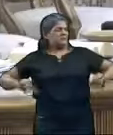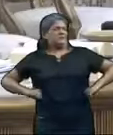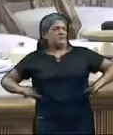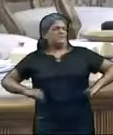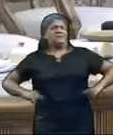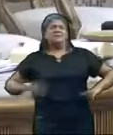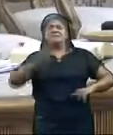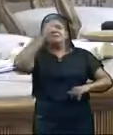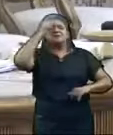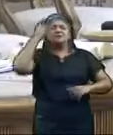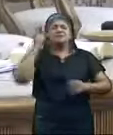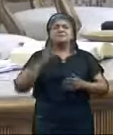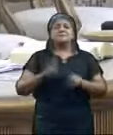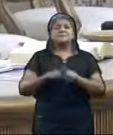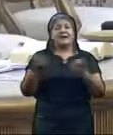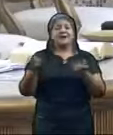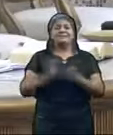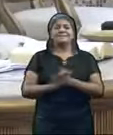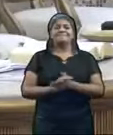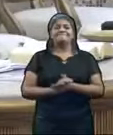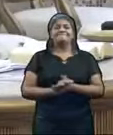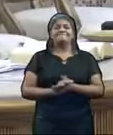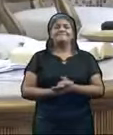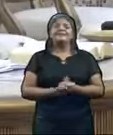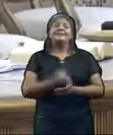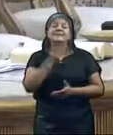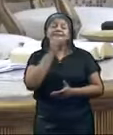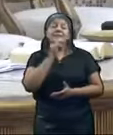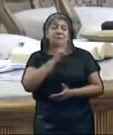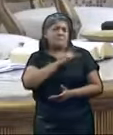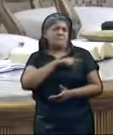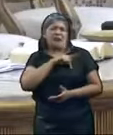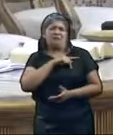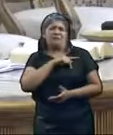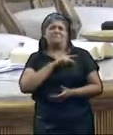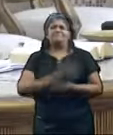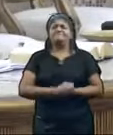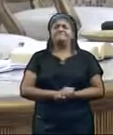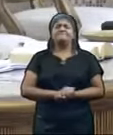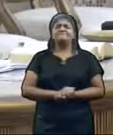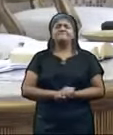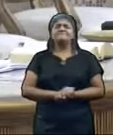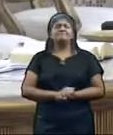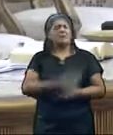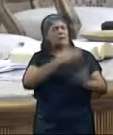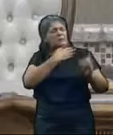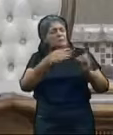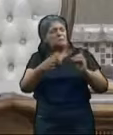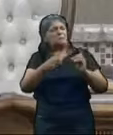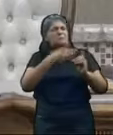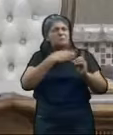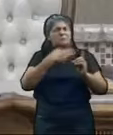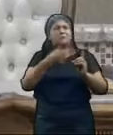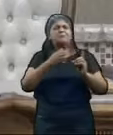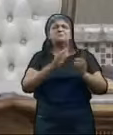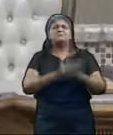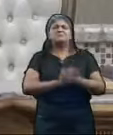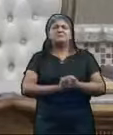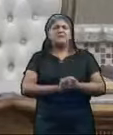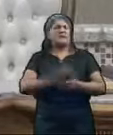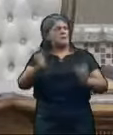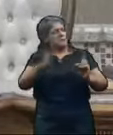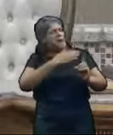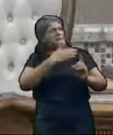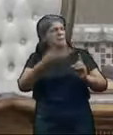vocês ele chegar lá jubilosos o poder pode ser pelo nome de Jesus e alegria né